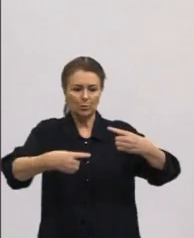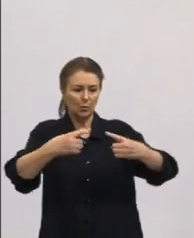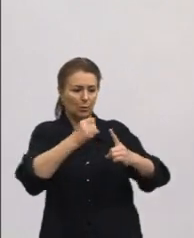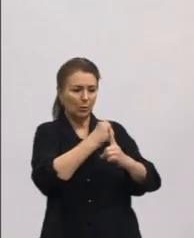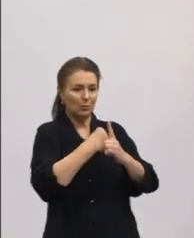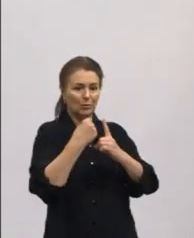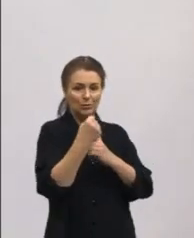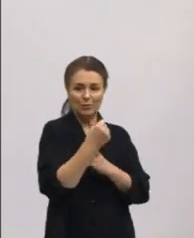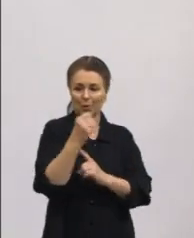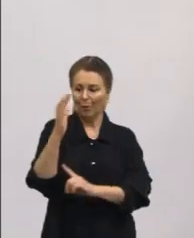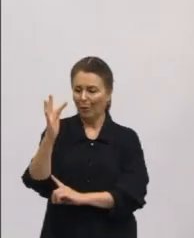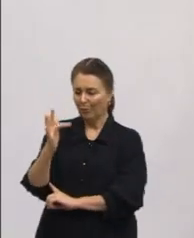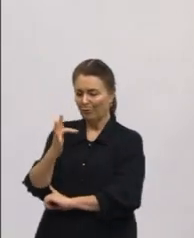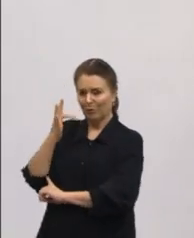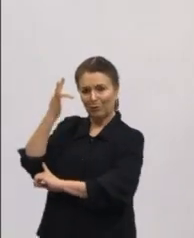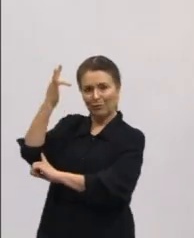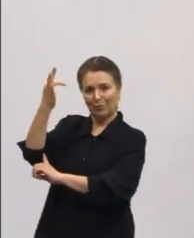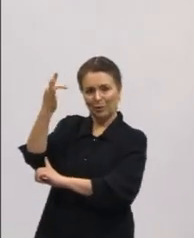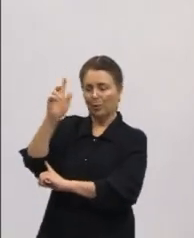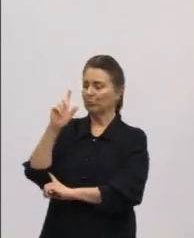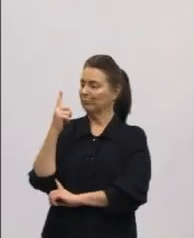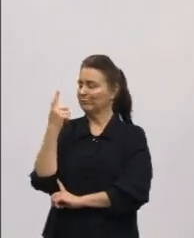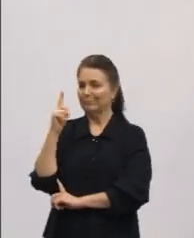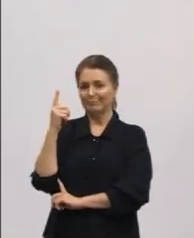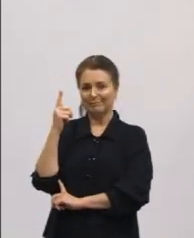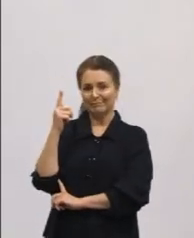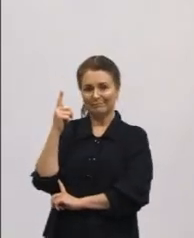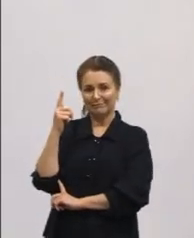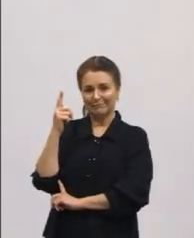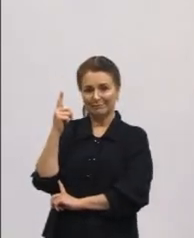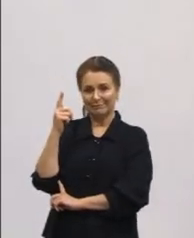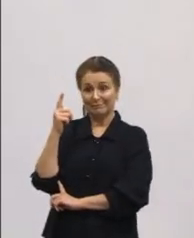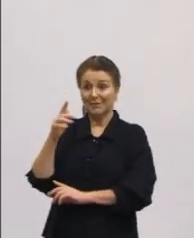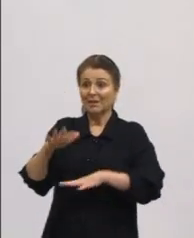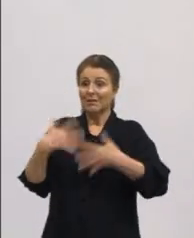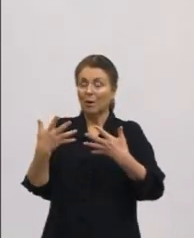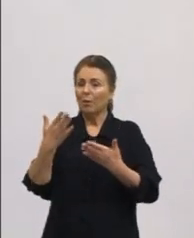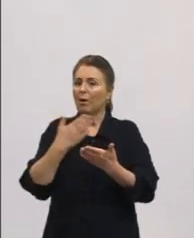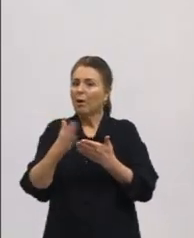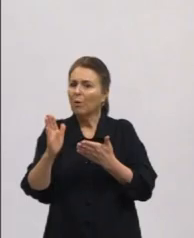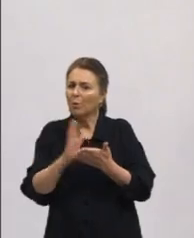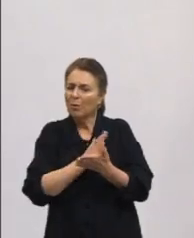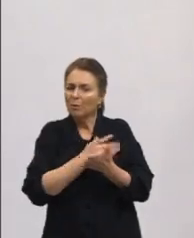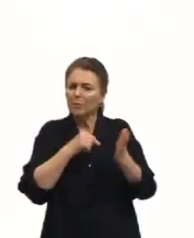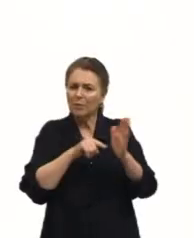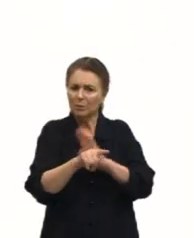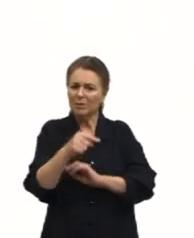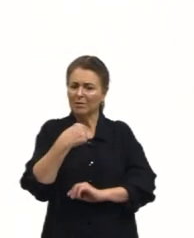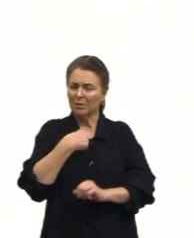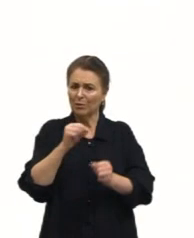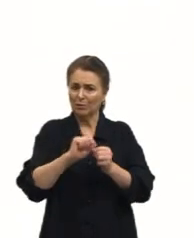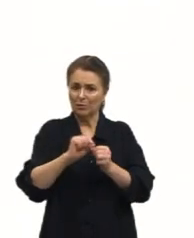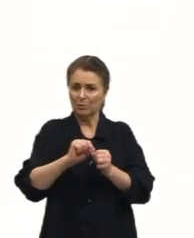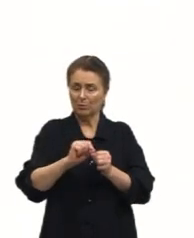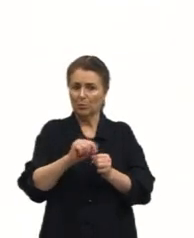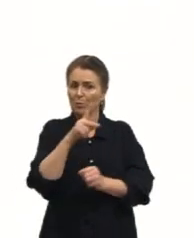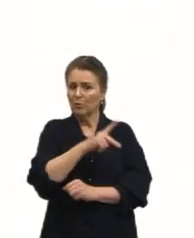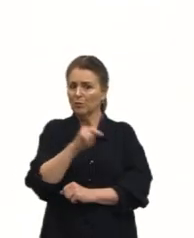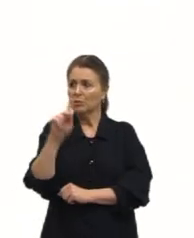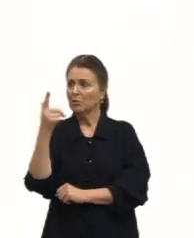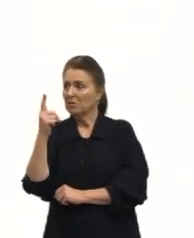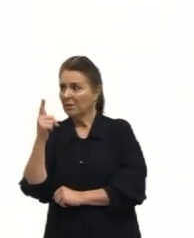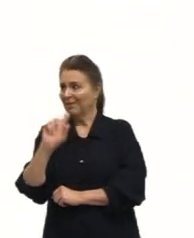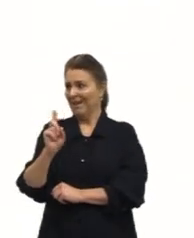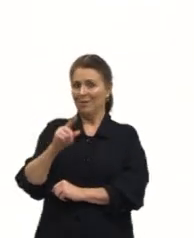com a filosofia com a geografia então Talvez algumas questões que eu coloquei aqui para o Douglas são questões de geografia